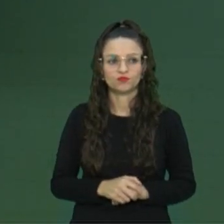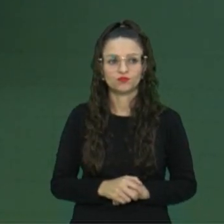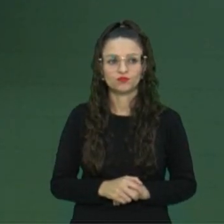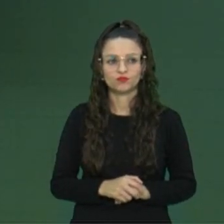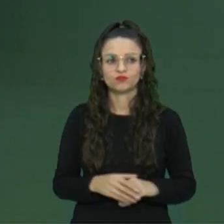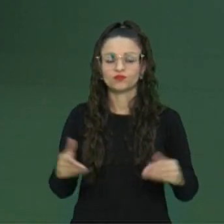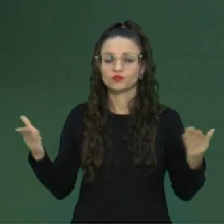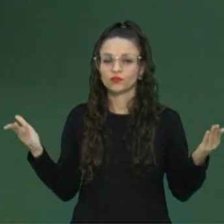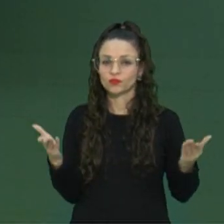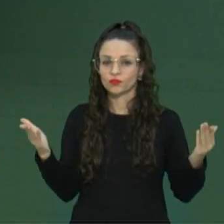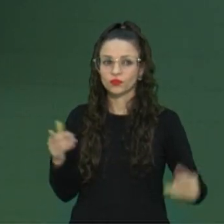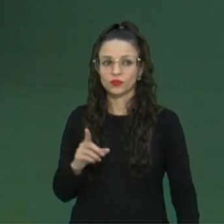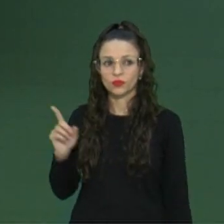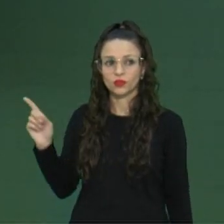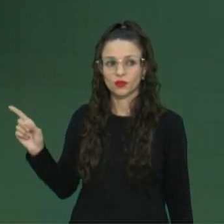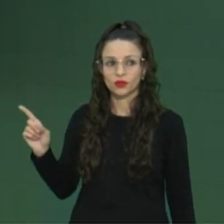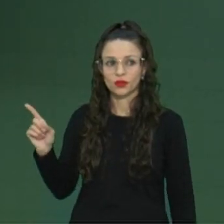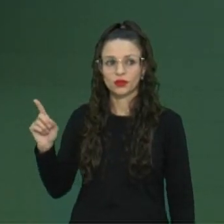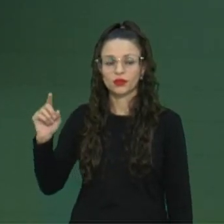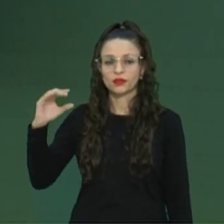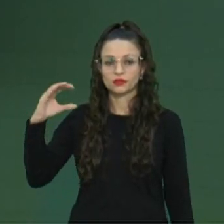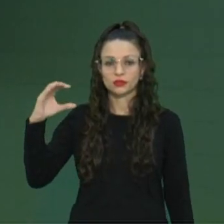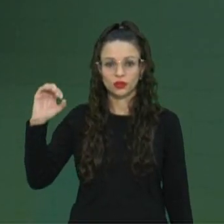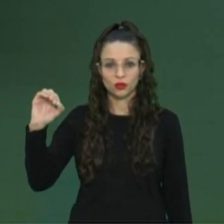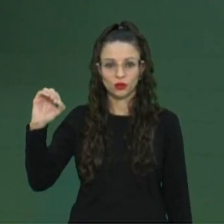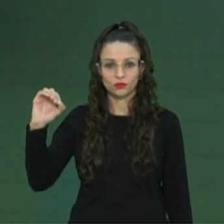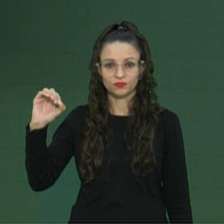Aqui a gente tem o CO,